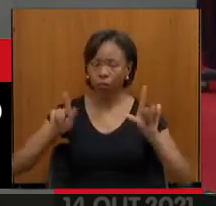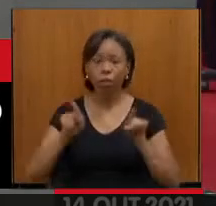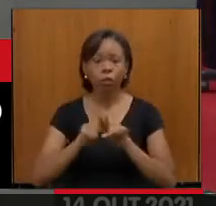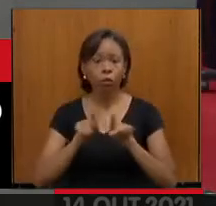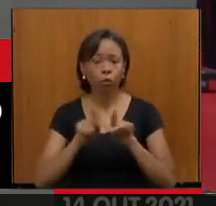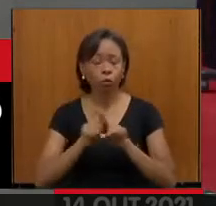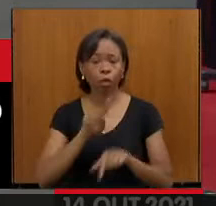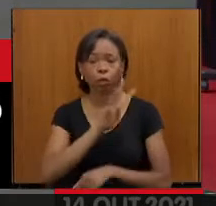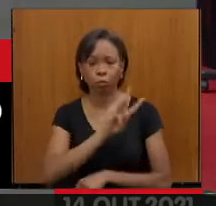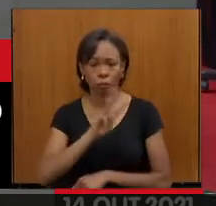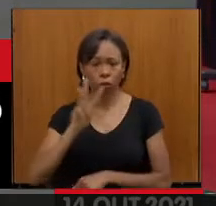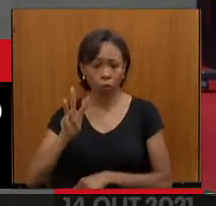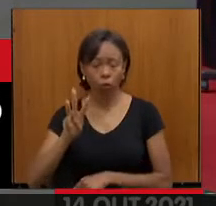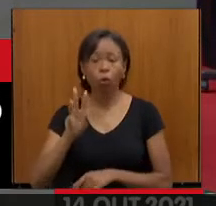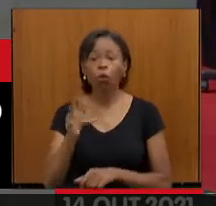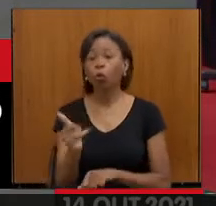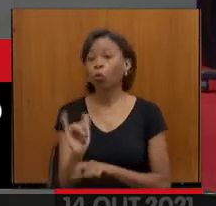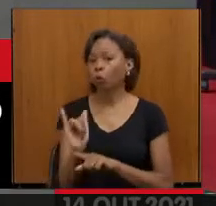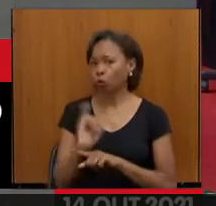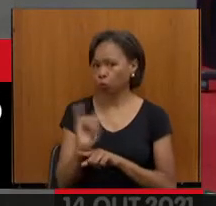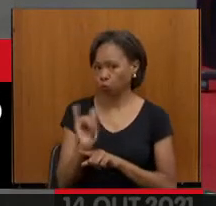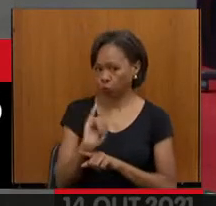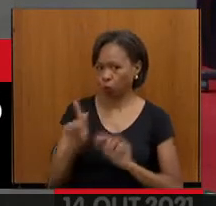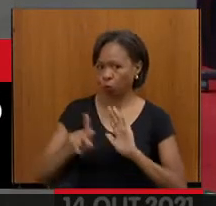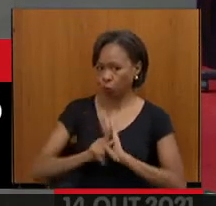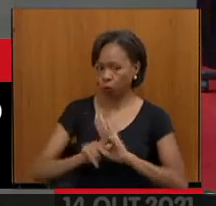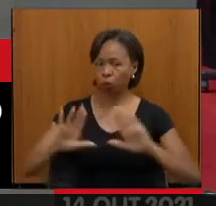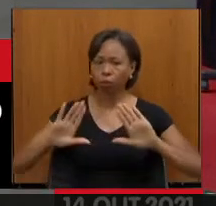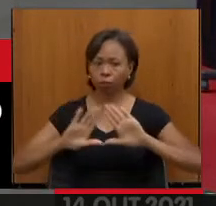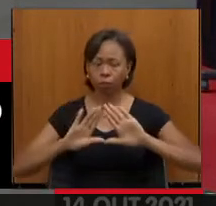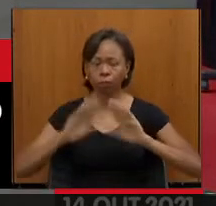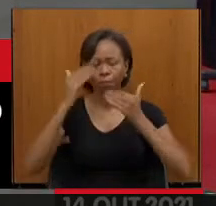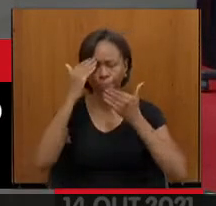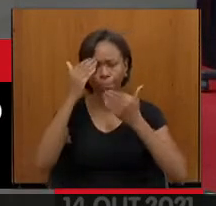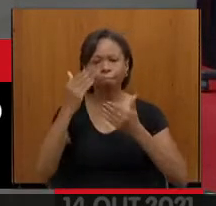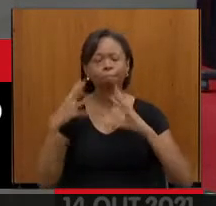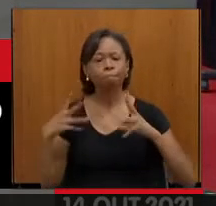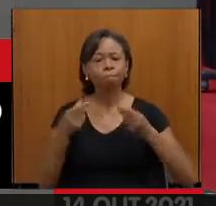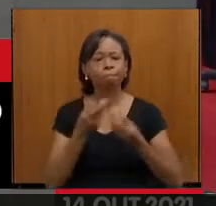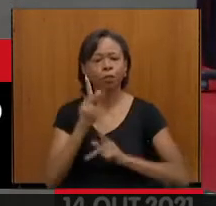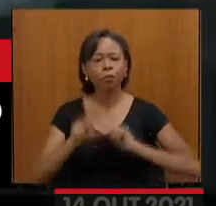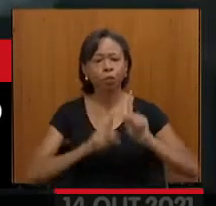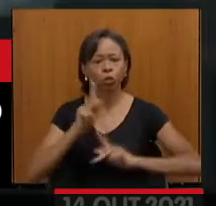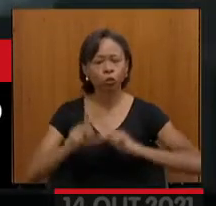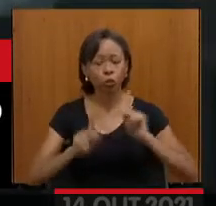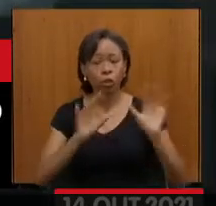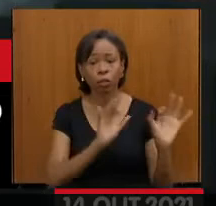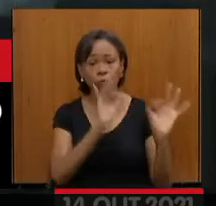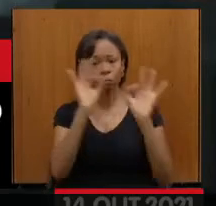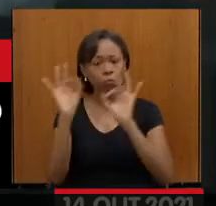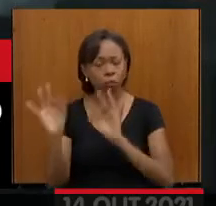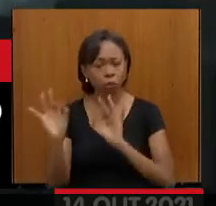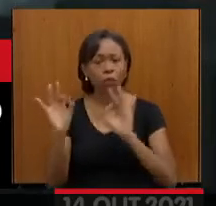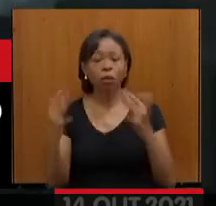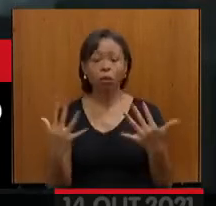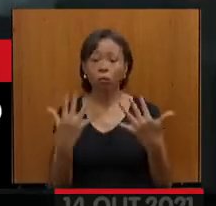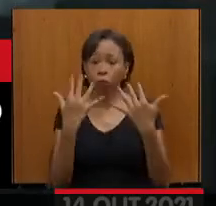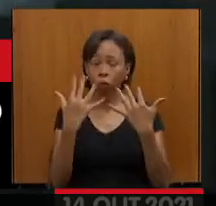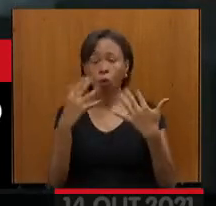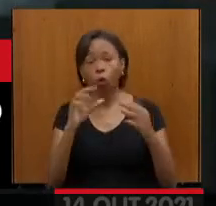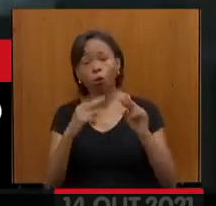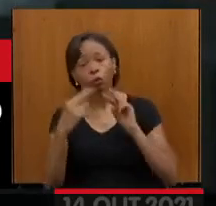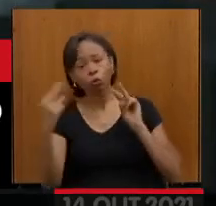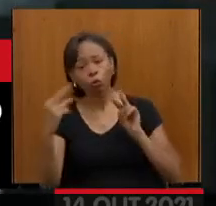da Assembleia no YouTube. Agradecemos também a todos os convidados que acompanham presencial e